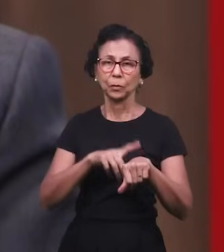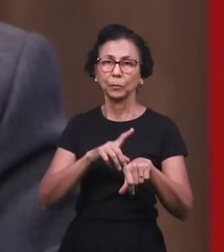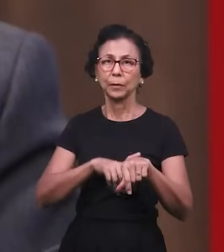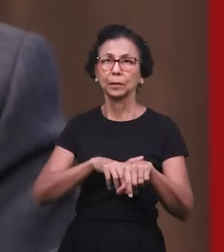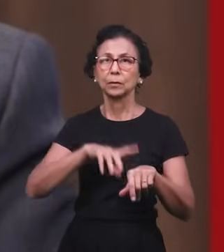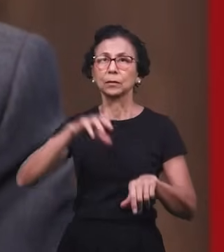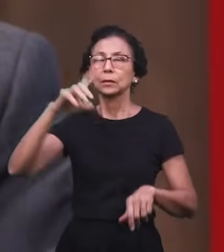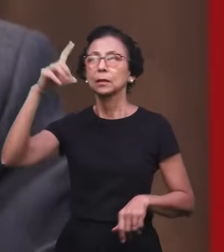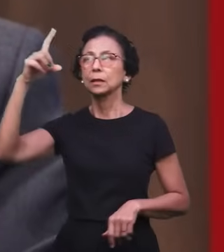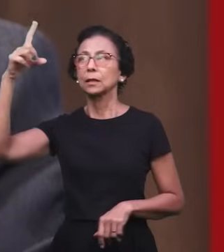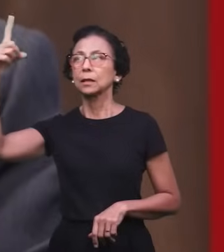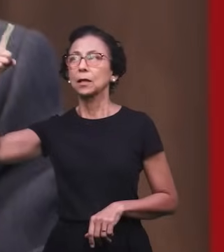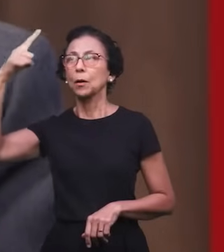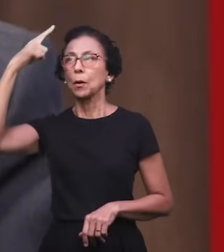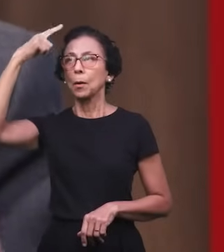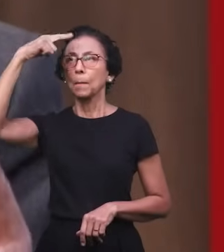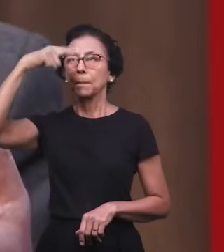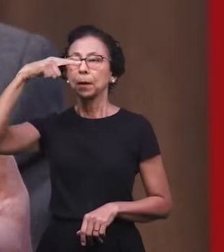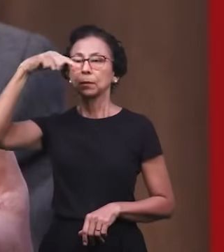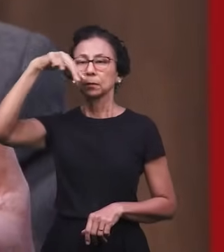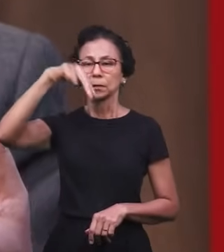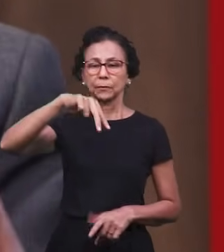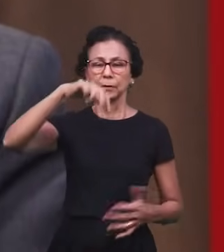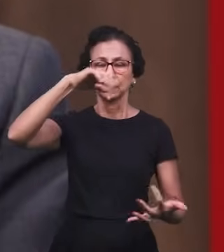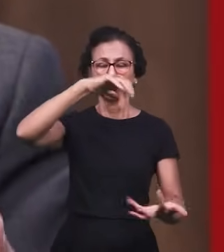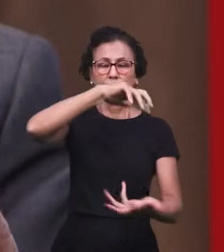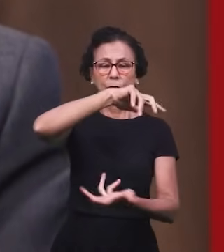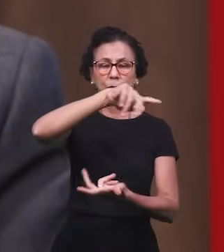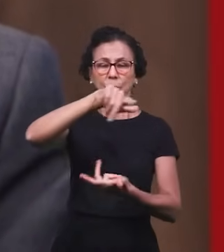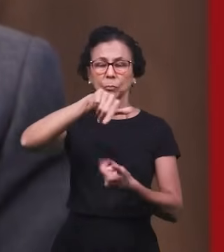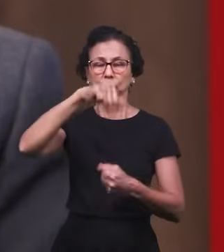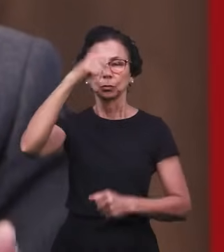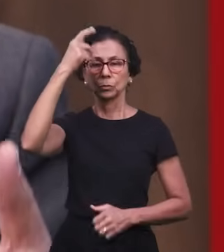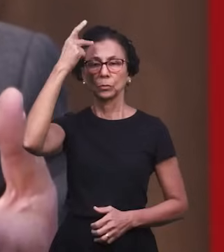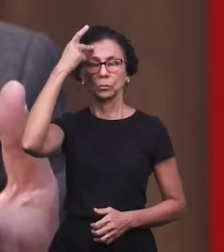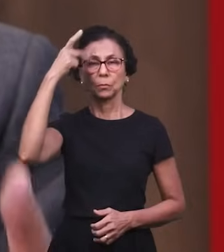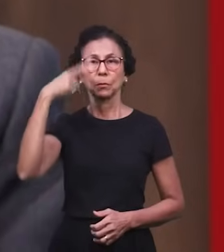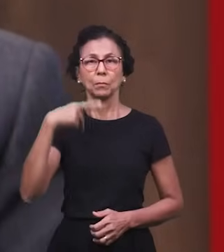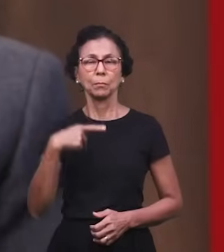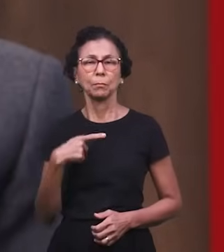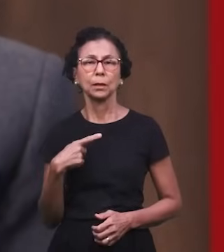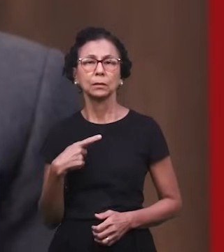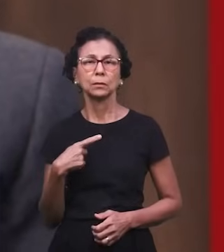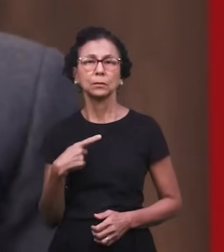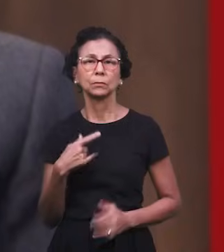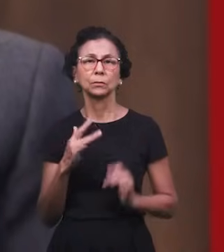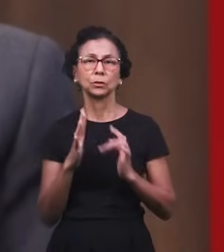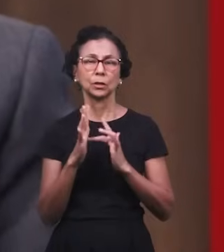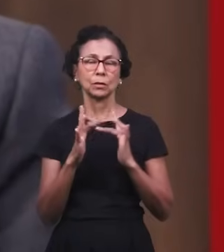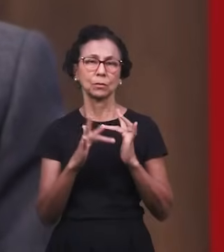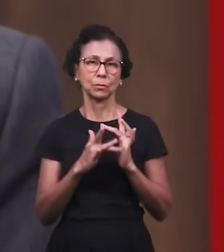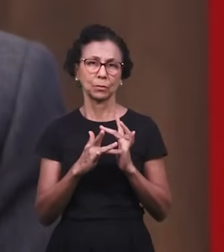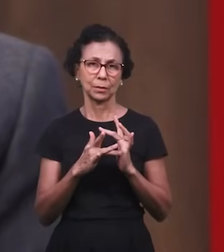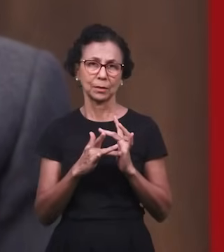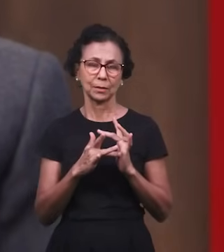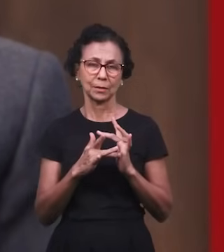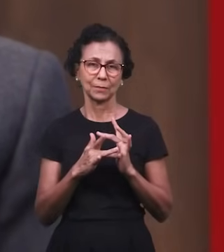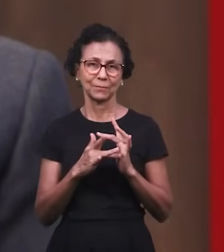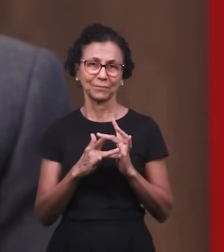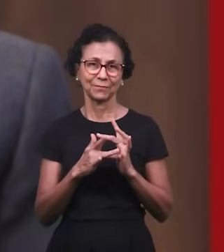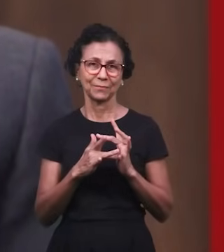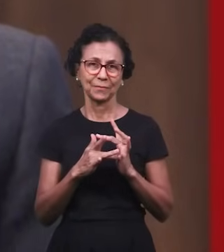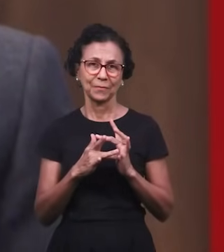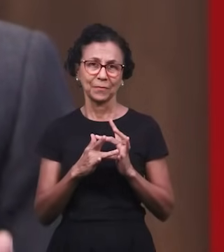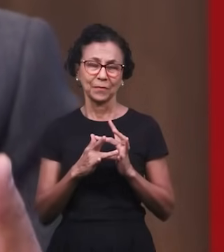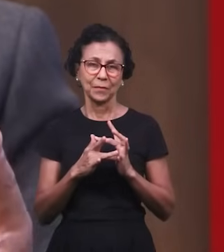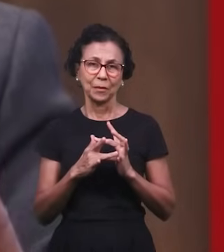isso é o Natal, ou seja, é o amor de Deus sendo revelado em favor das nossas vidas,